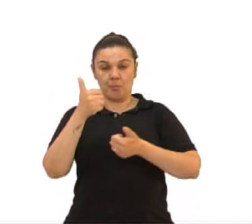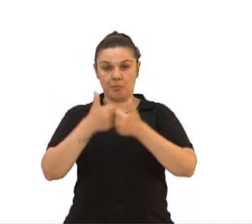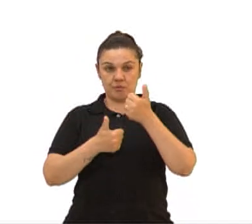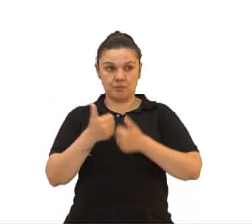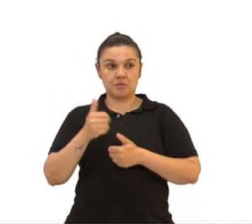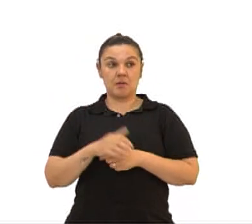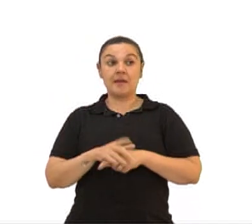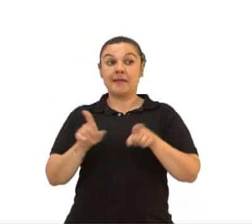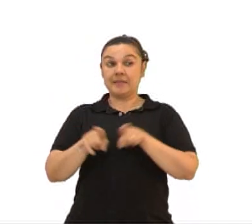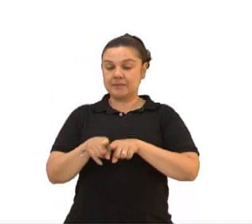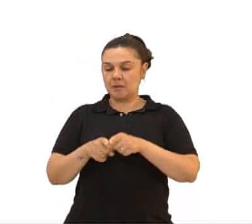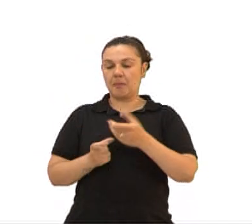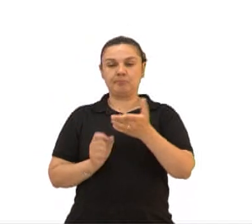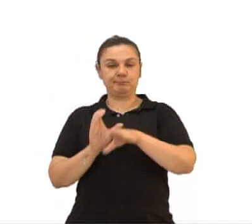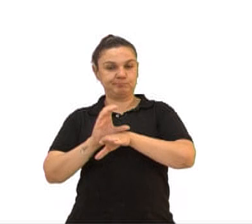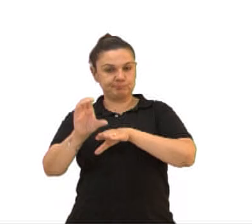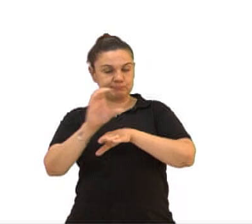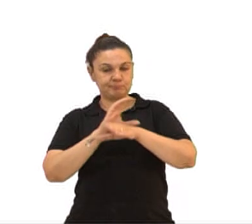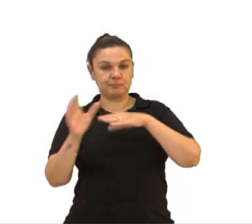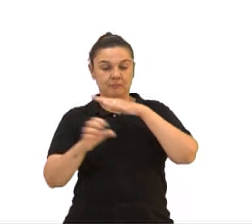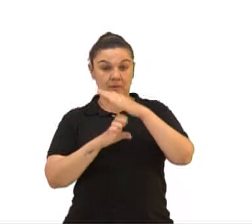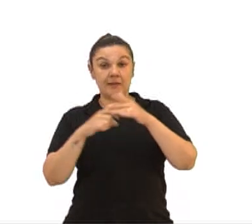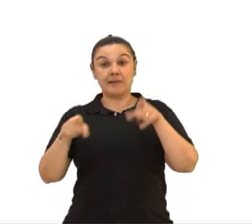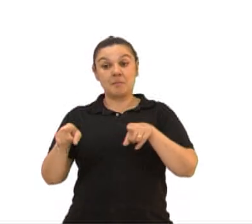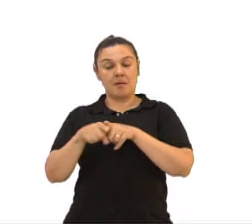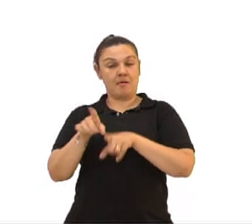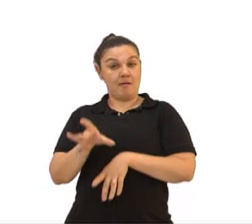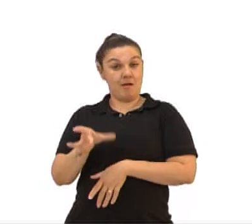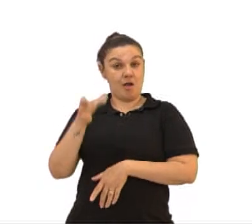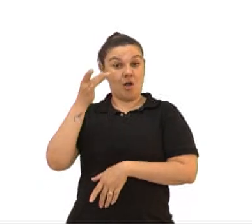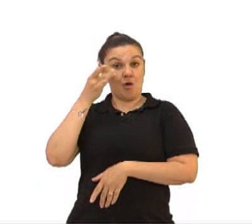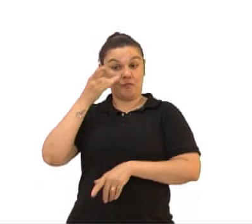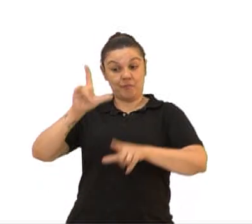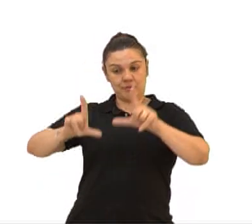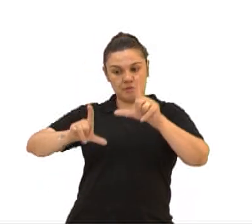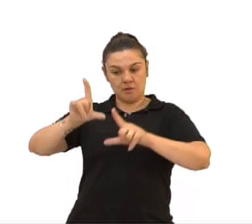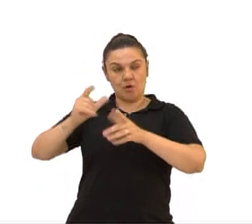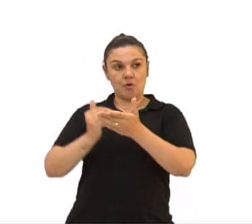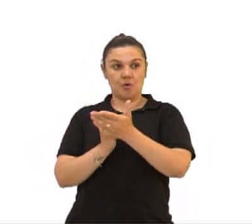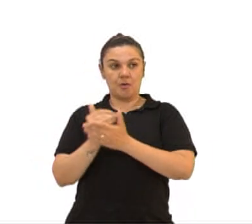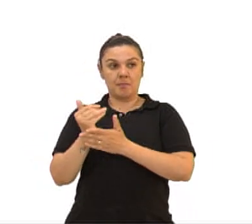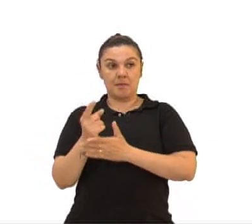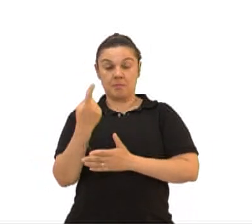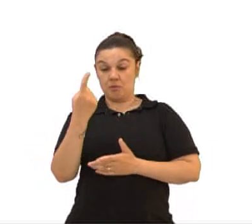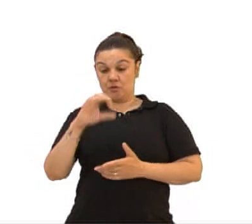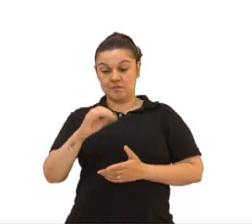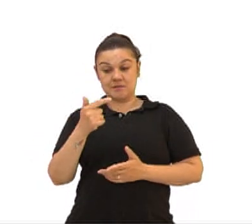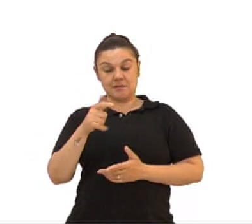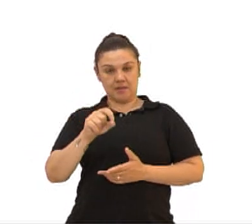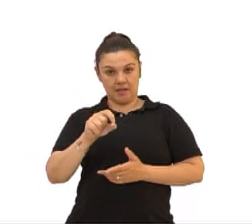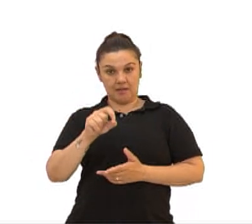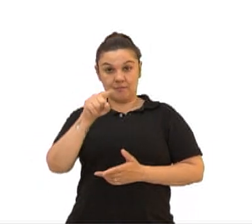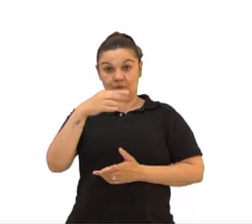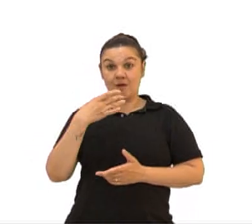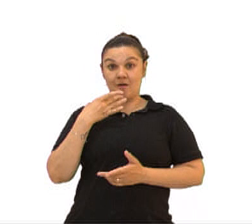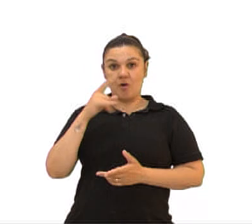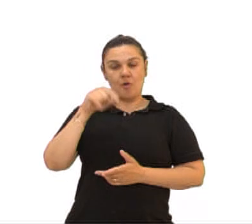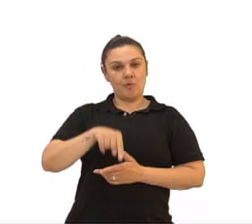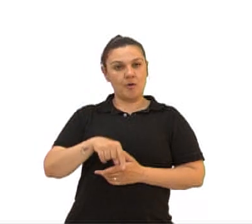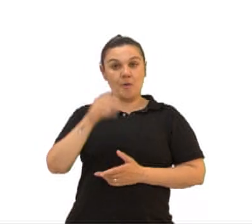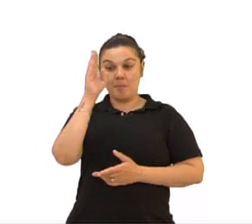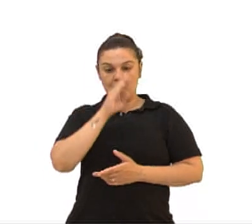dos campeonatos, dos torneios, as transmissões ao vivo, principalmente a cores a partir da Copa de 1970, lá no México, o Brasil foi